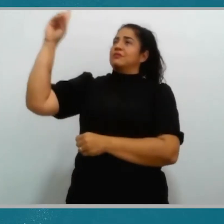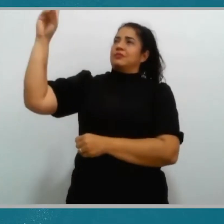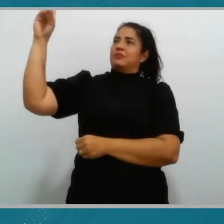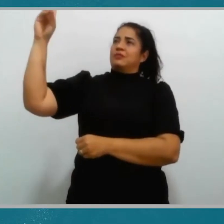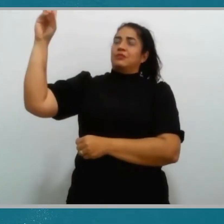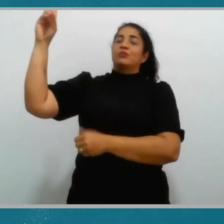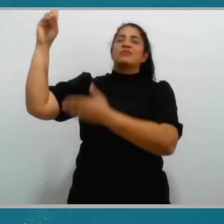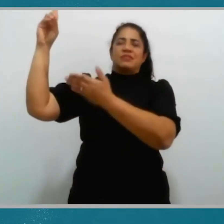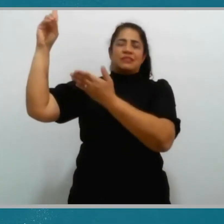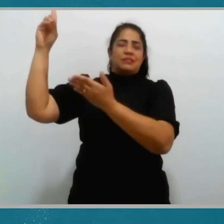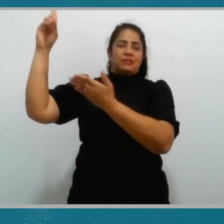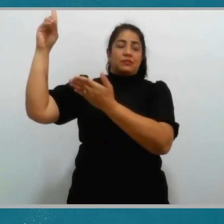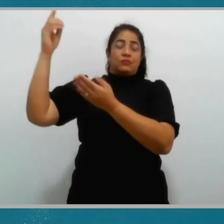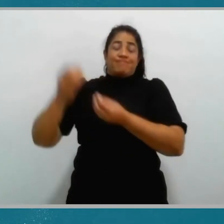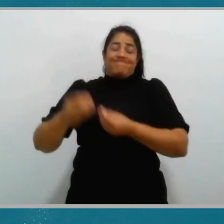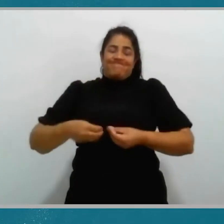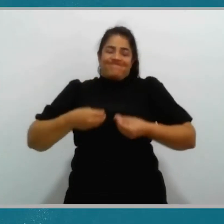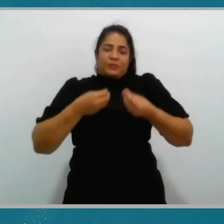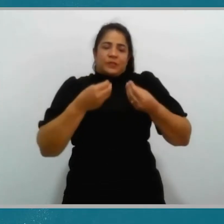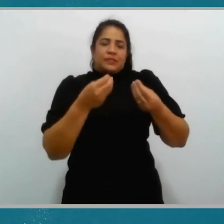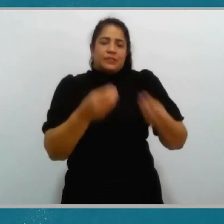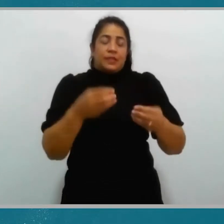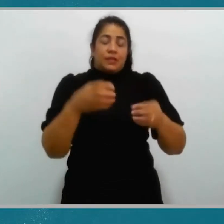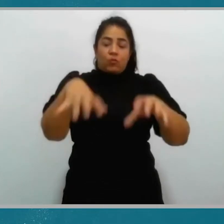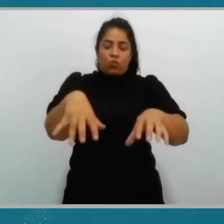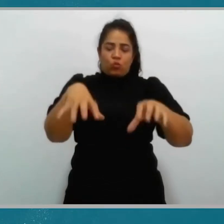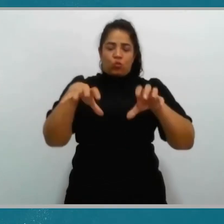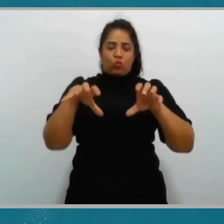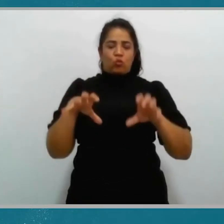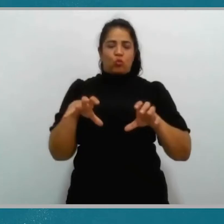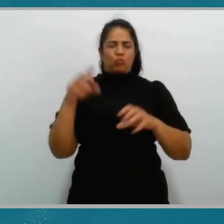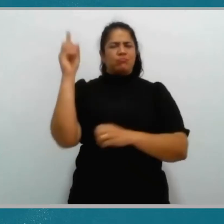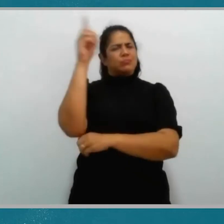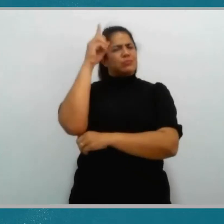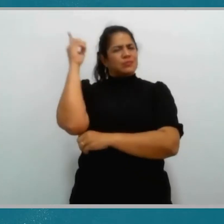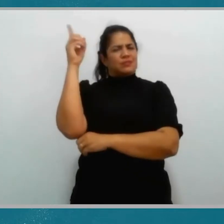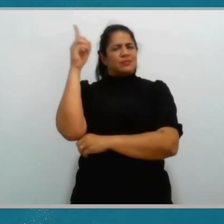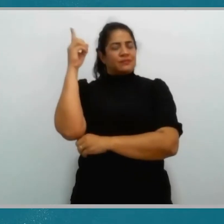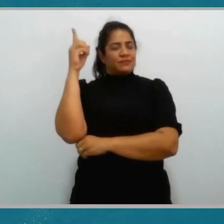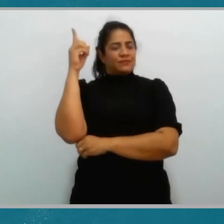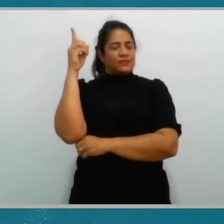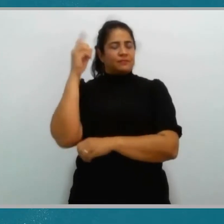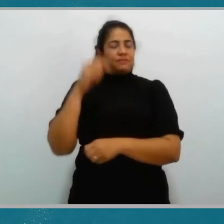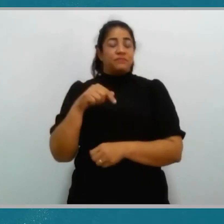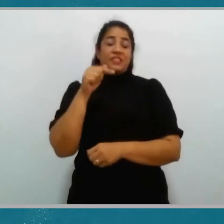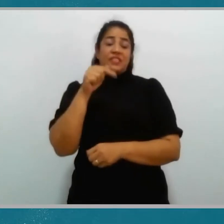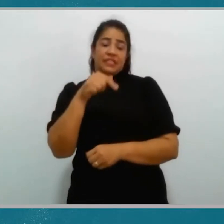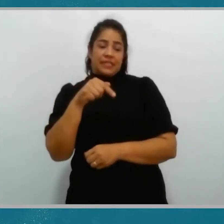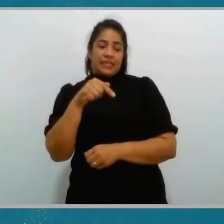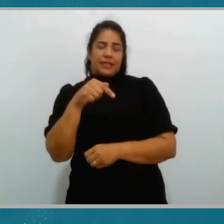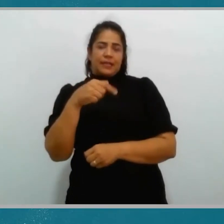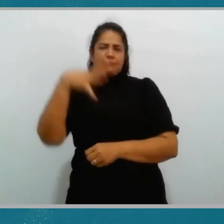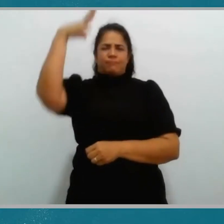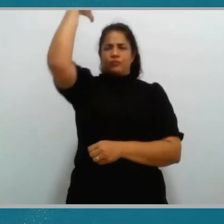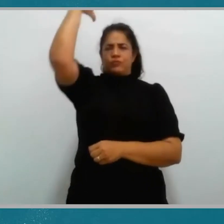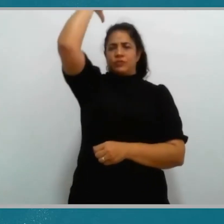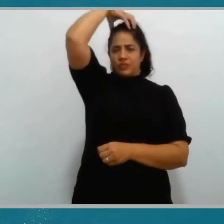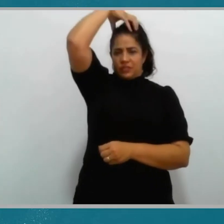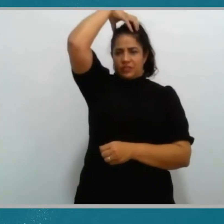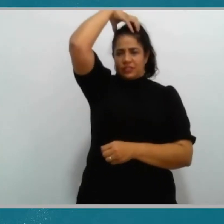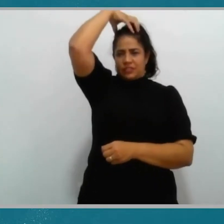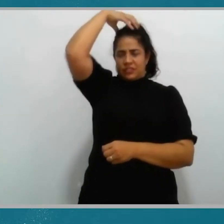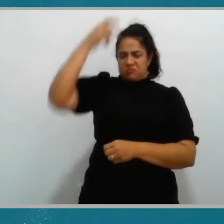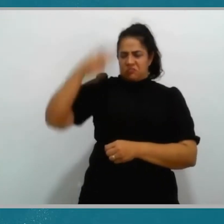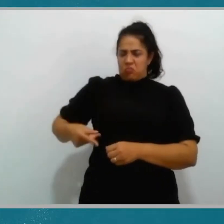o trono de Davi, seu pai, e ele reinará para sempre sobre a casa